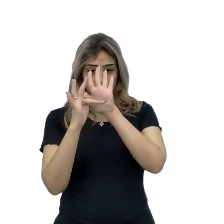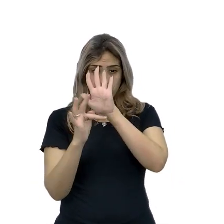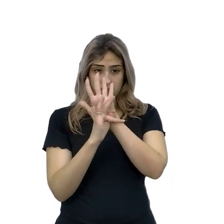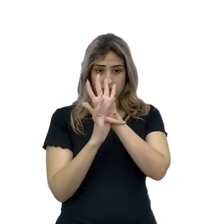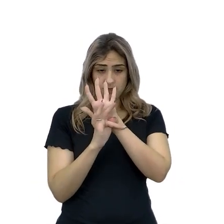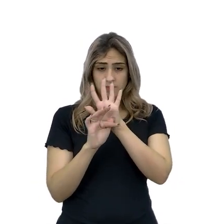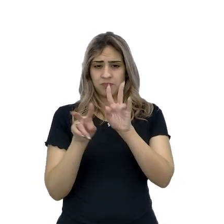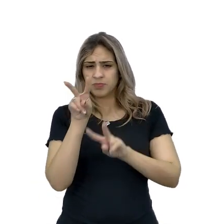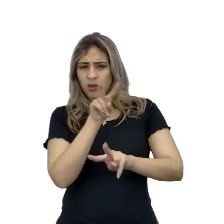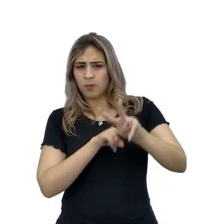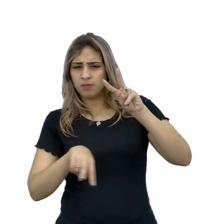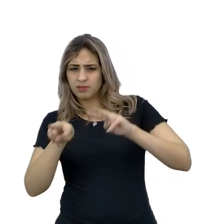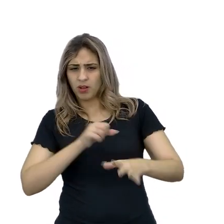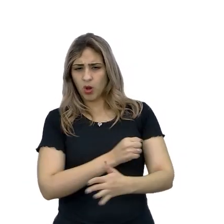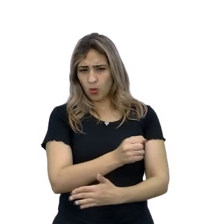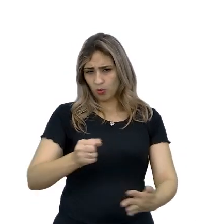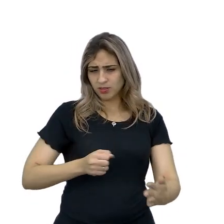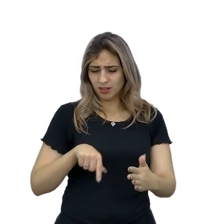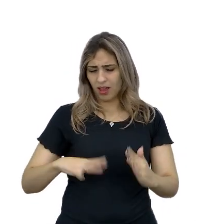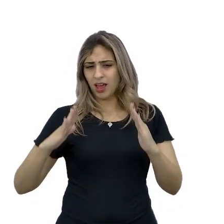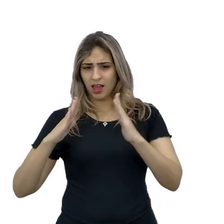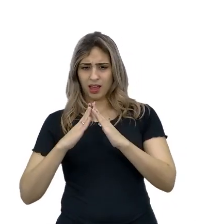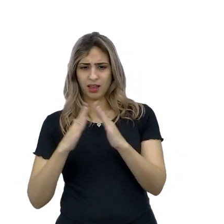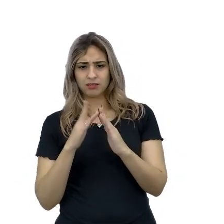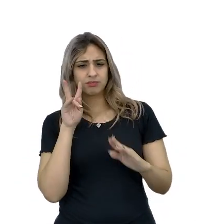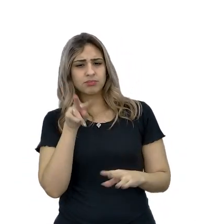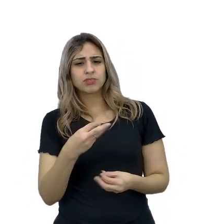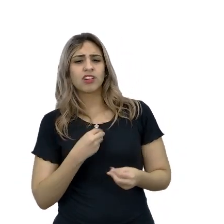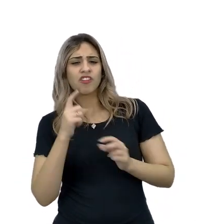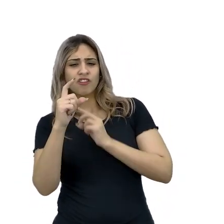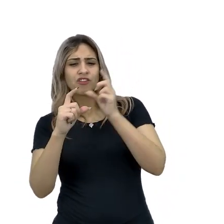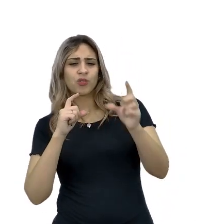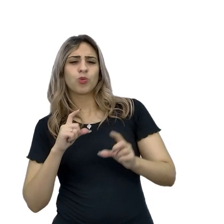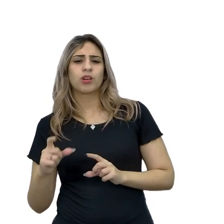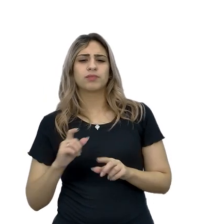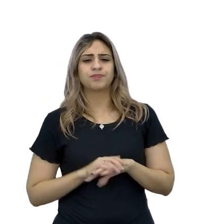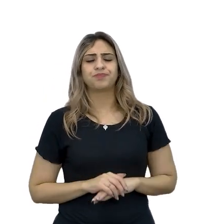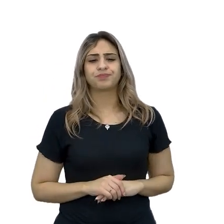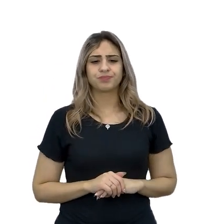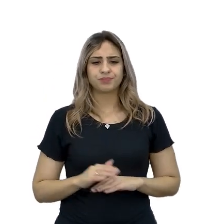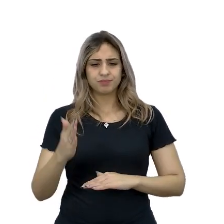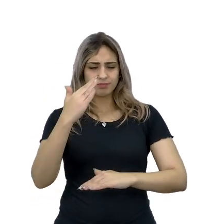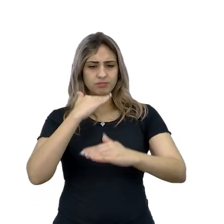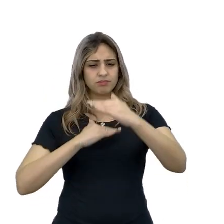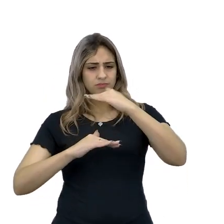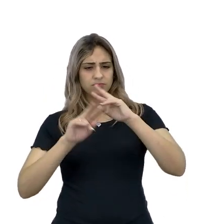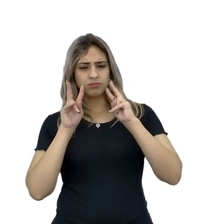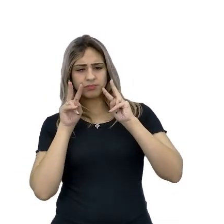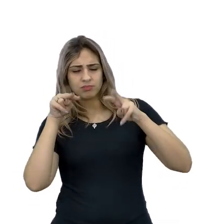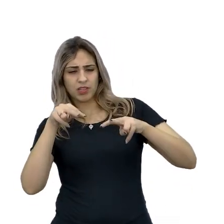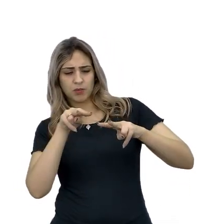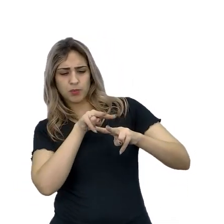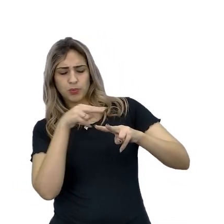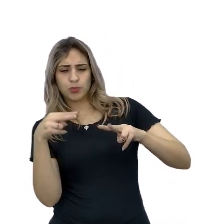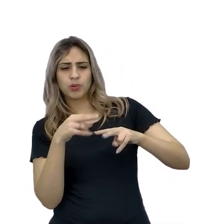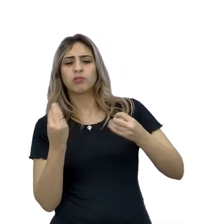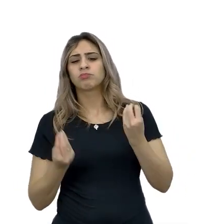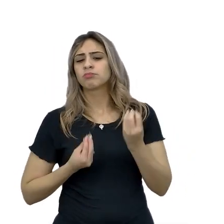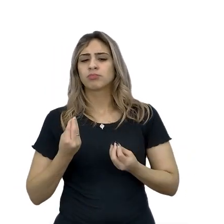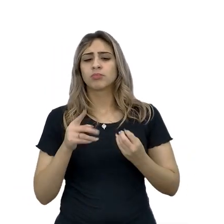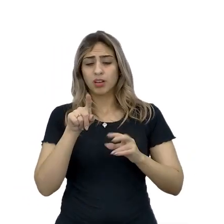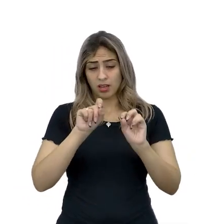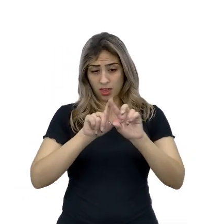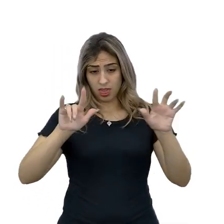é: observe a cozinha desta casa conforme a figura de vista superior. Esse é o enunciado. É